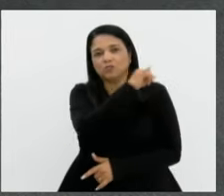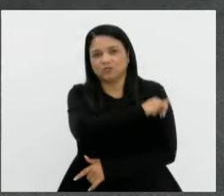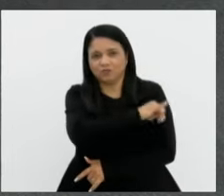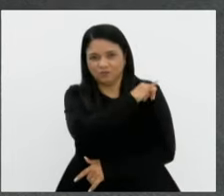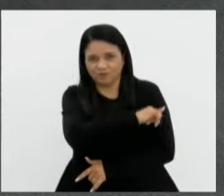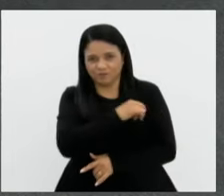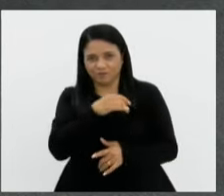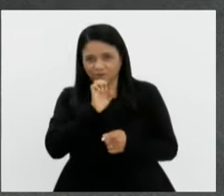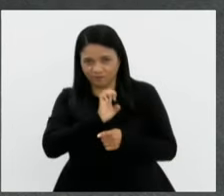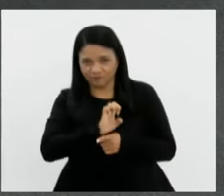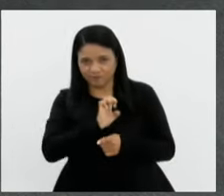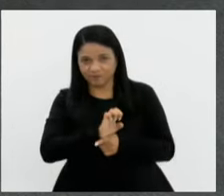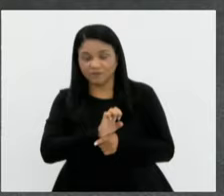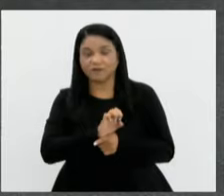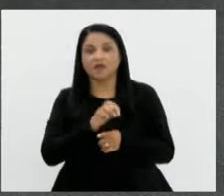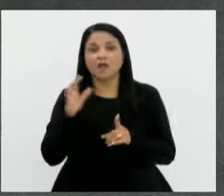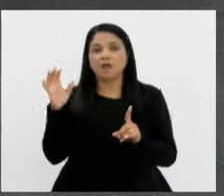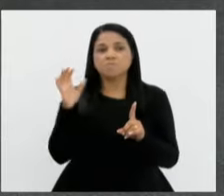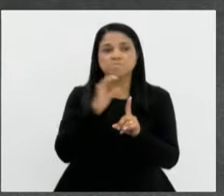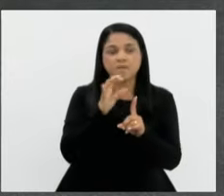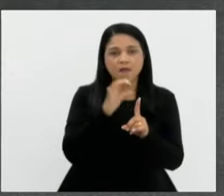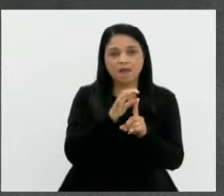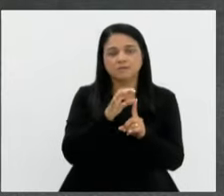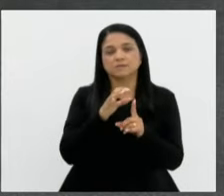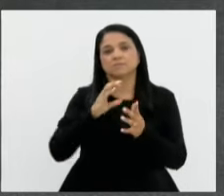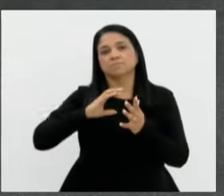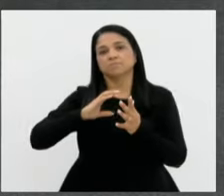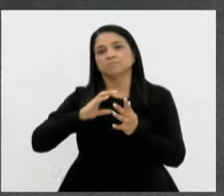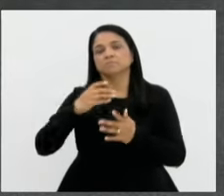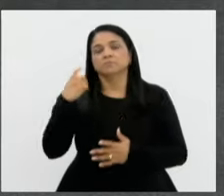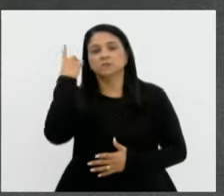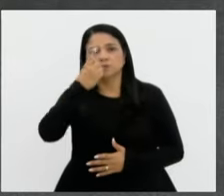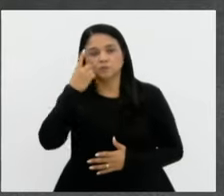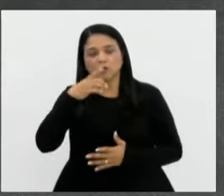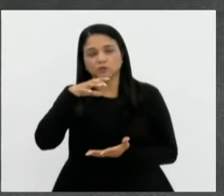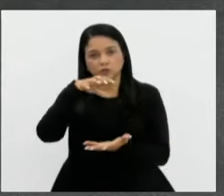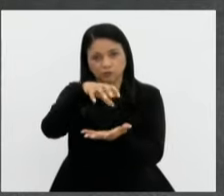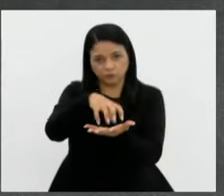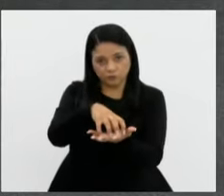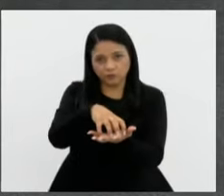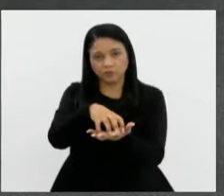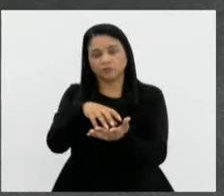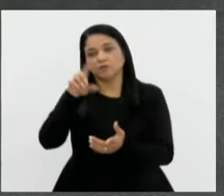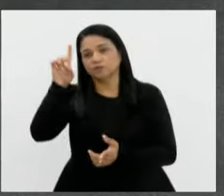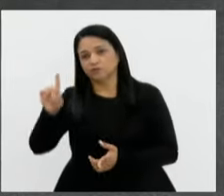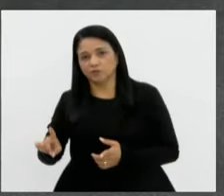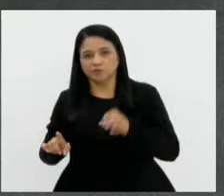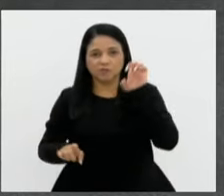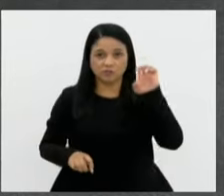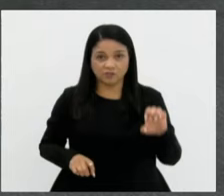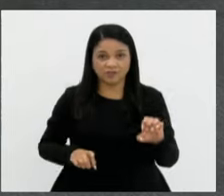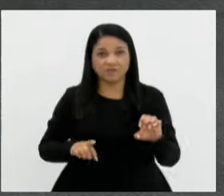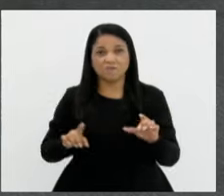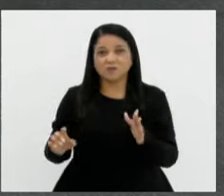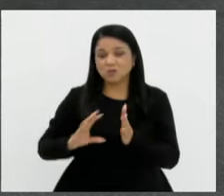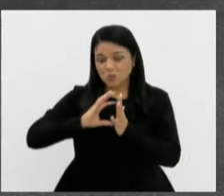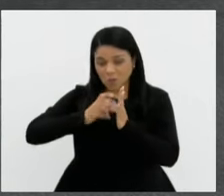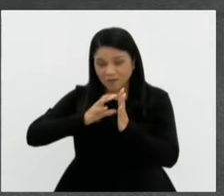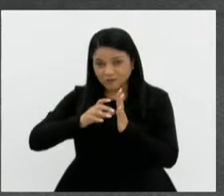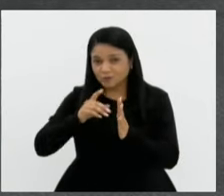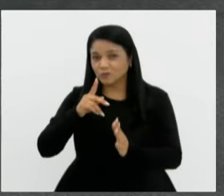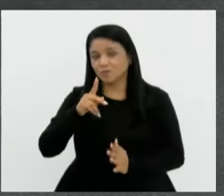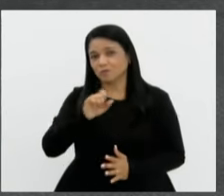sim, parlamentares do centro, da direita e da esquerda. Mas nenhum partido político foi tão vítima da milícia como é o